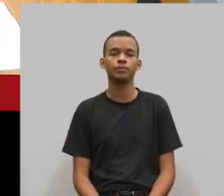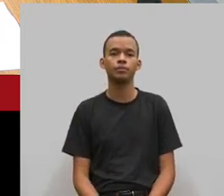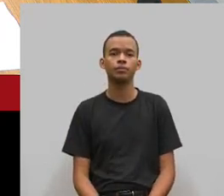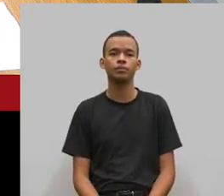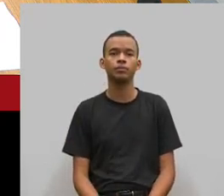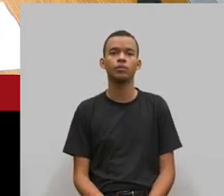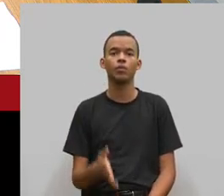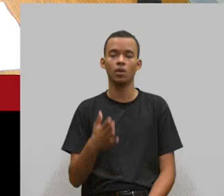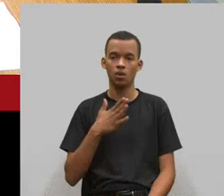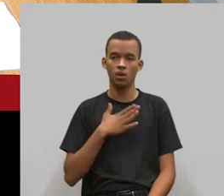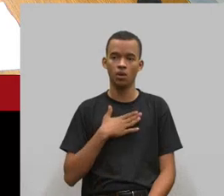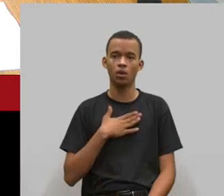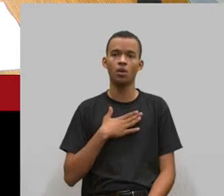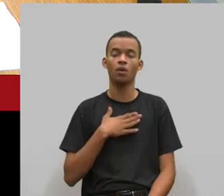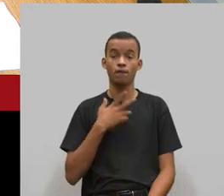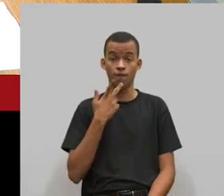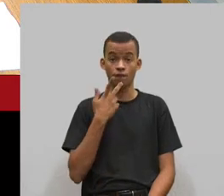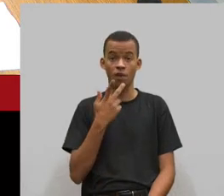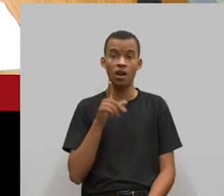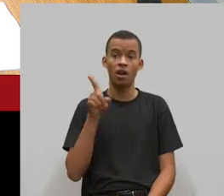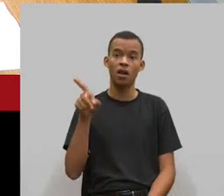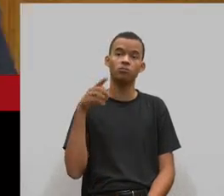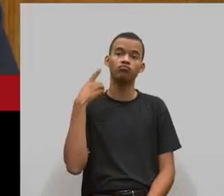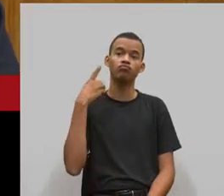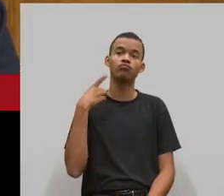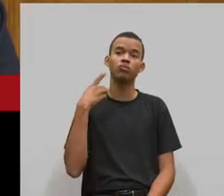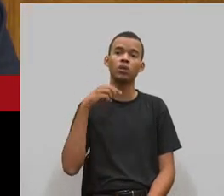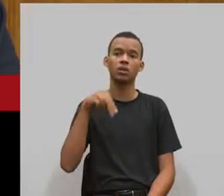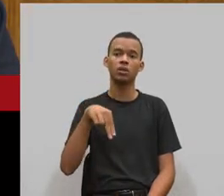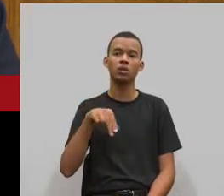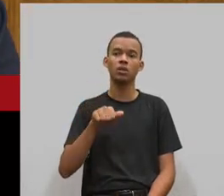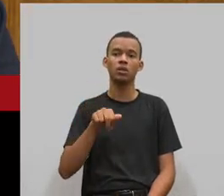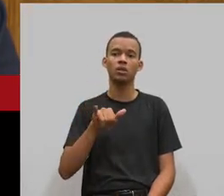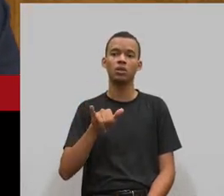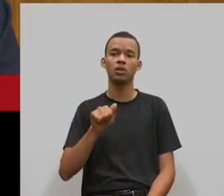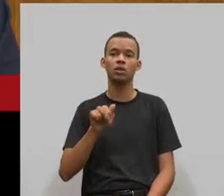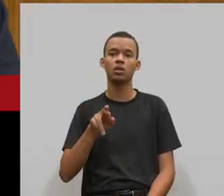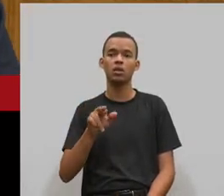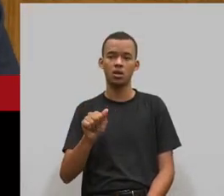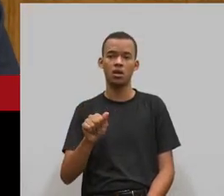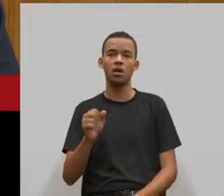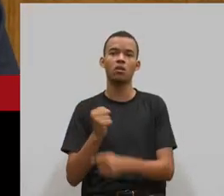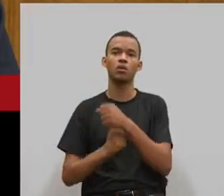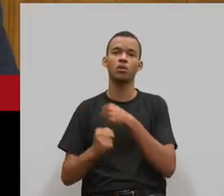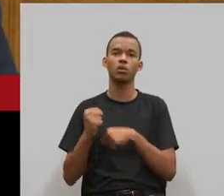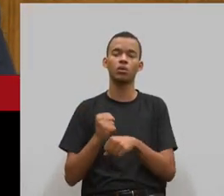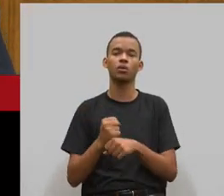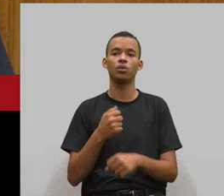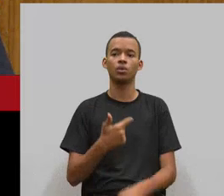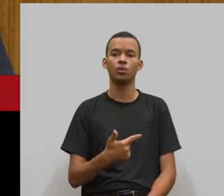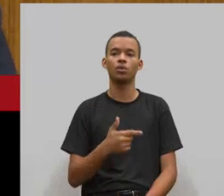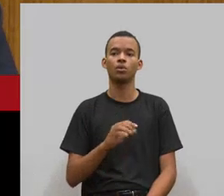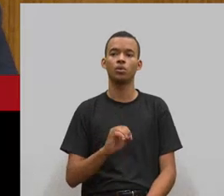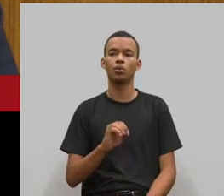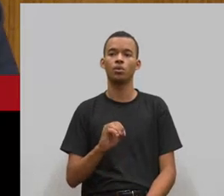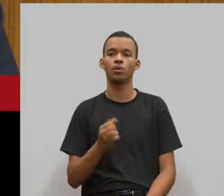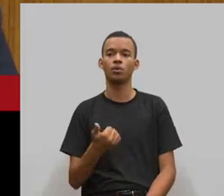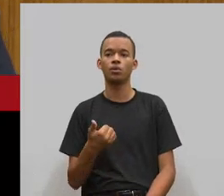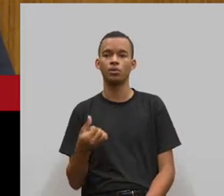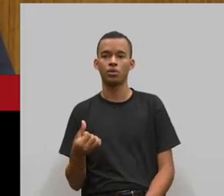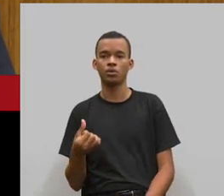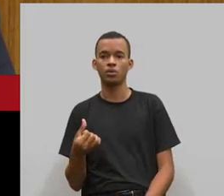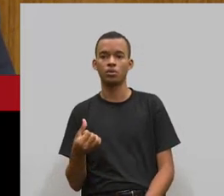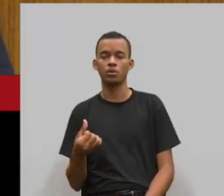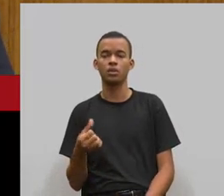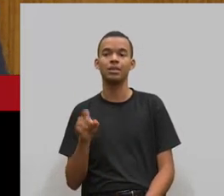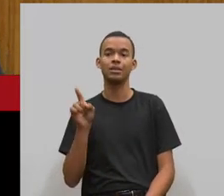naara começou em 2016 eu lembro como se fosse hoje eu fui na casa dela para ter uma reunião com a candidata a